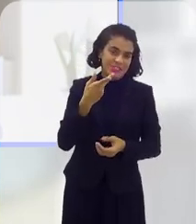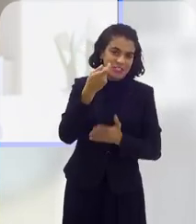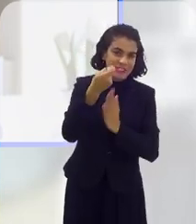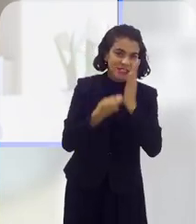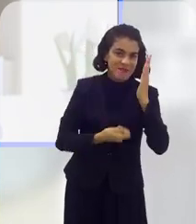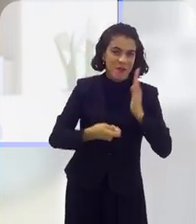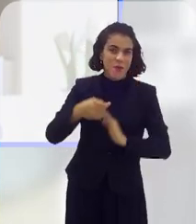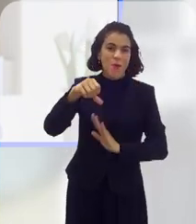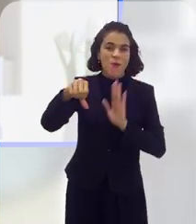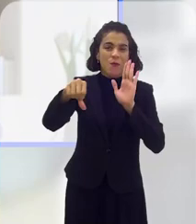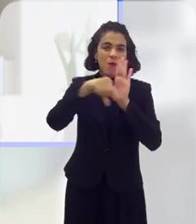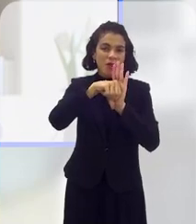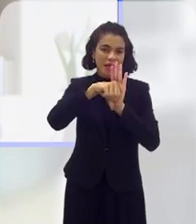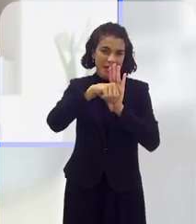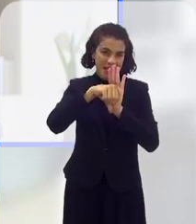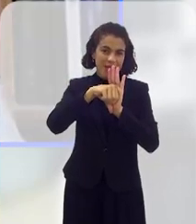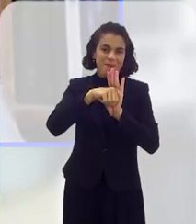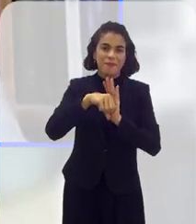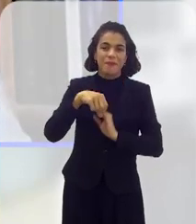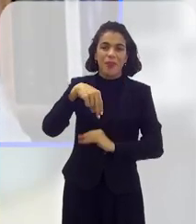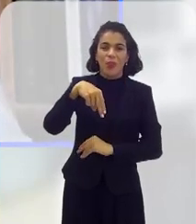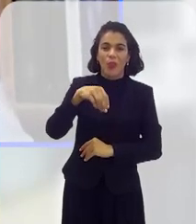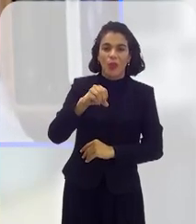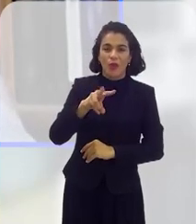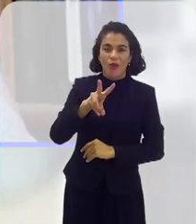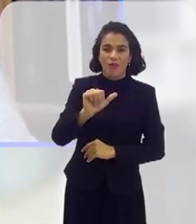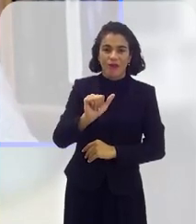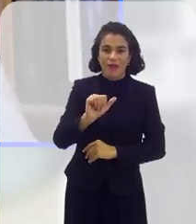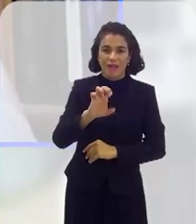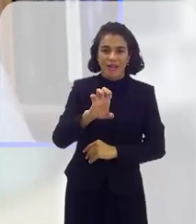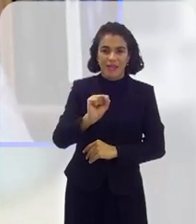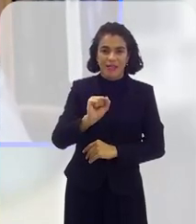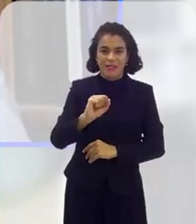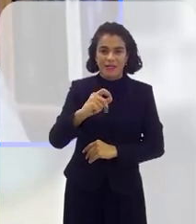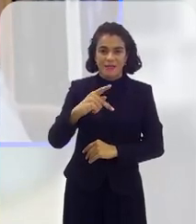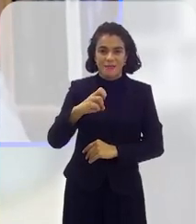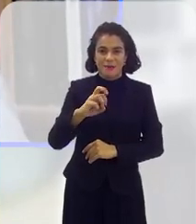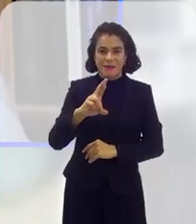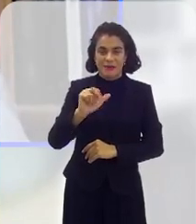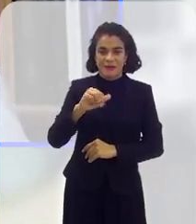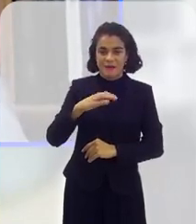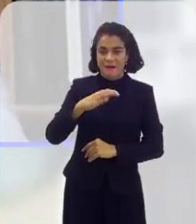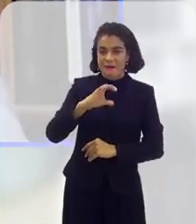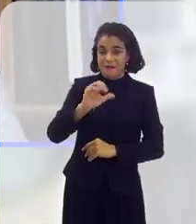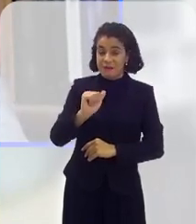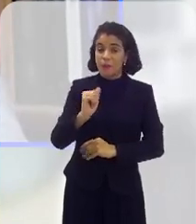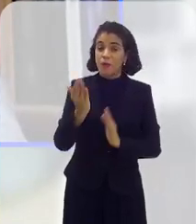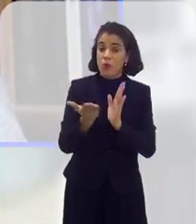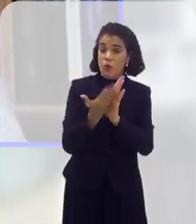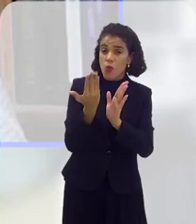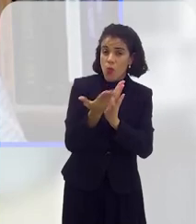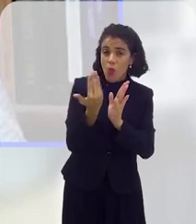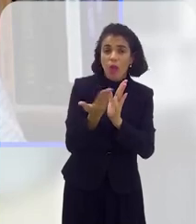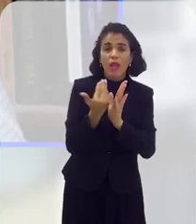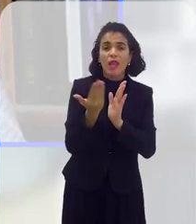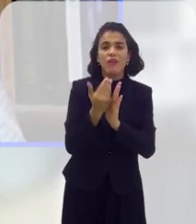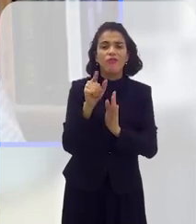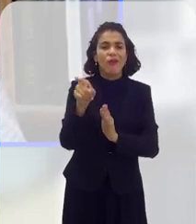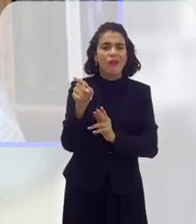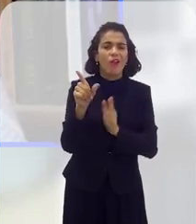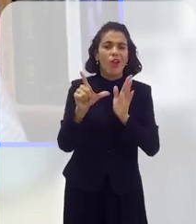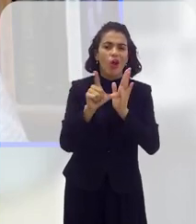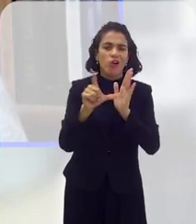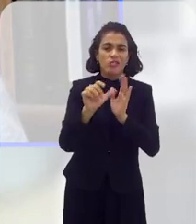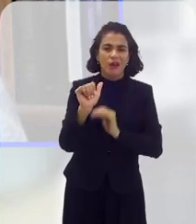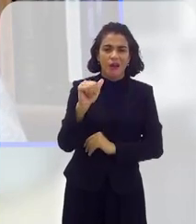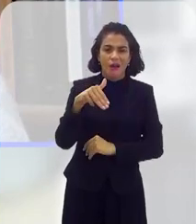Nova Esperança? O crime, o livro, interessante, ele está classificado lá na Amazon como um